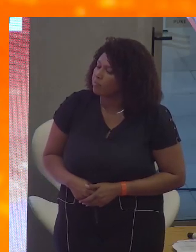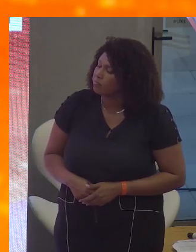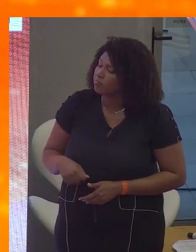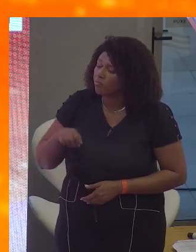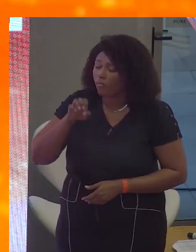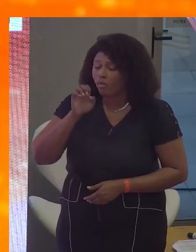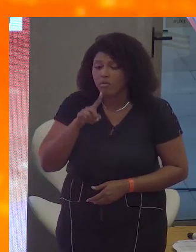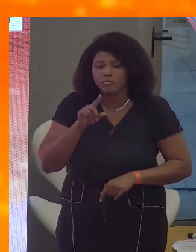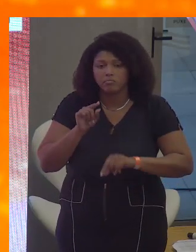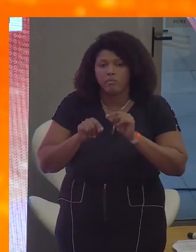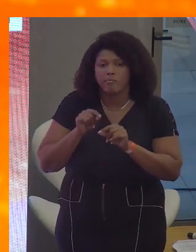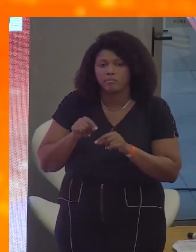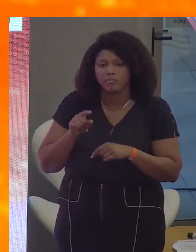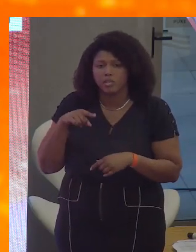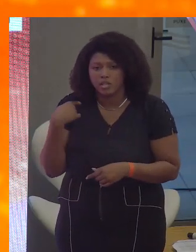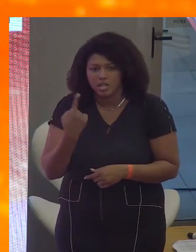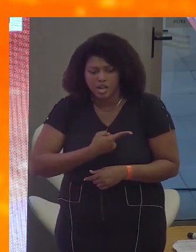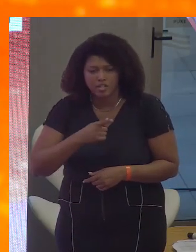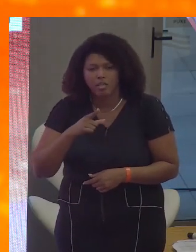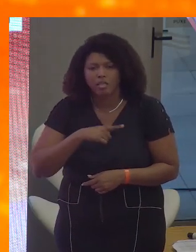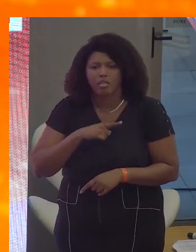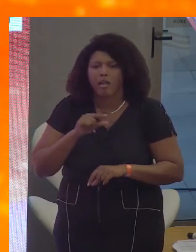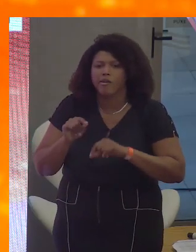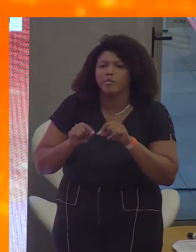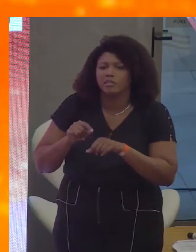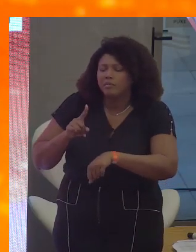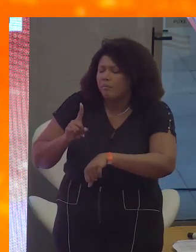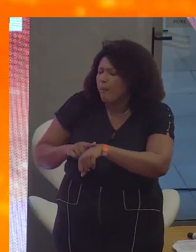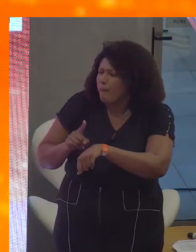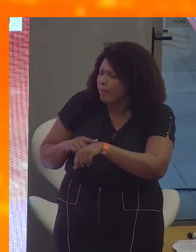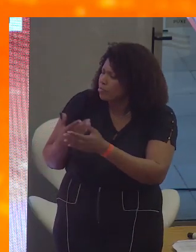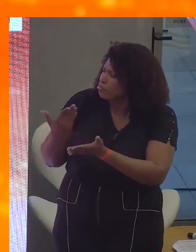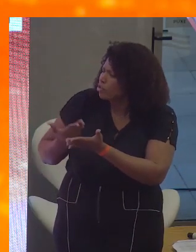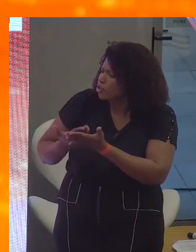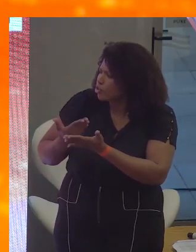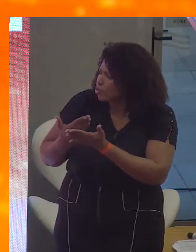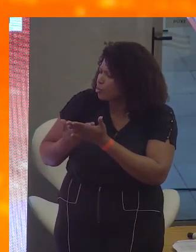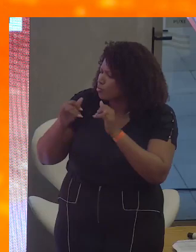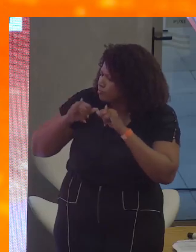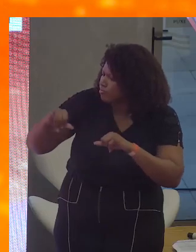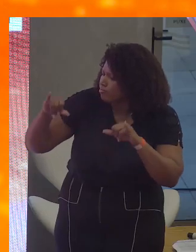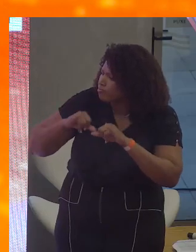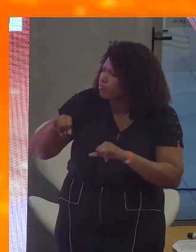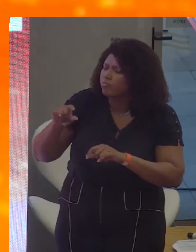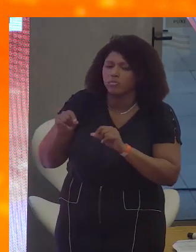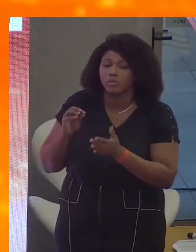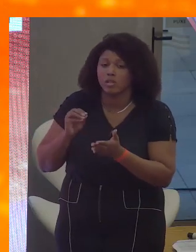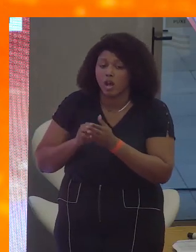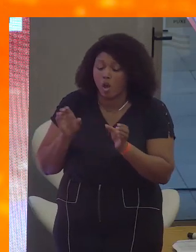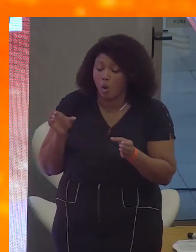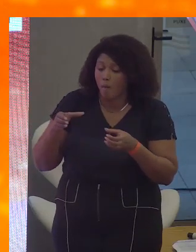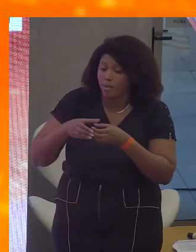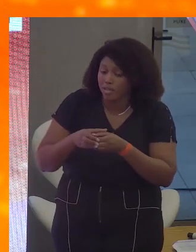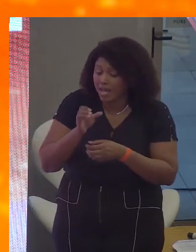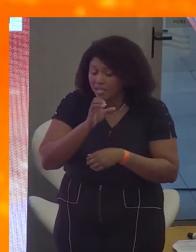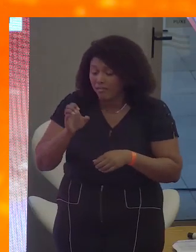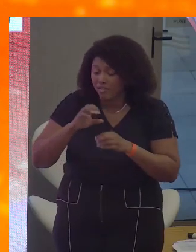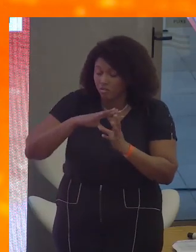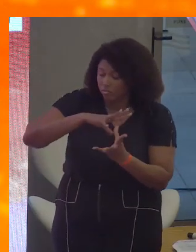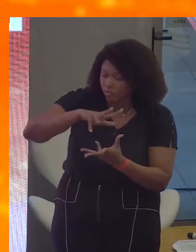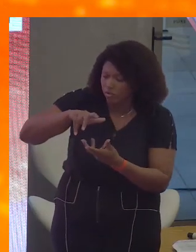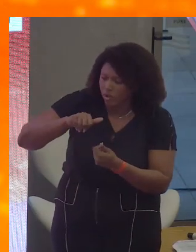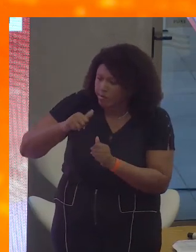é, a gente tem hoje um aumento exponencial de estudos publicados por parte da comunidade científica mundial